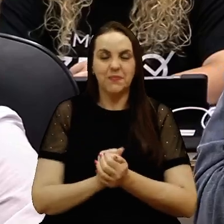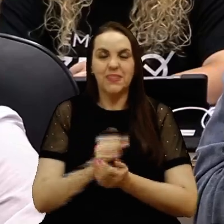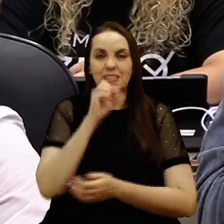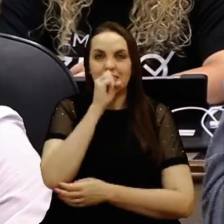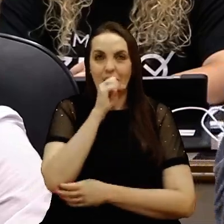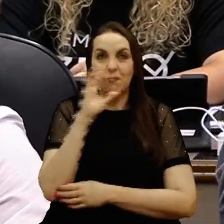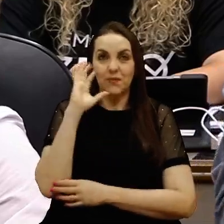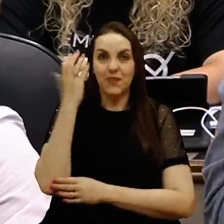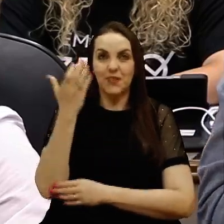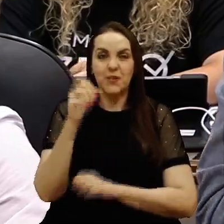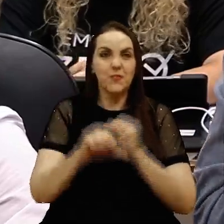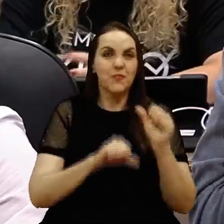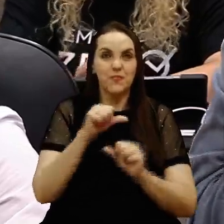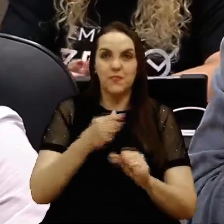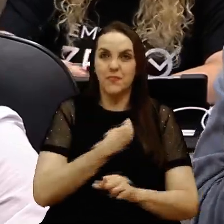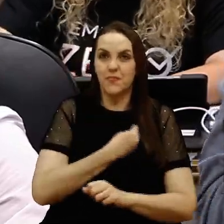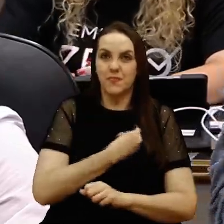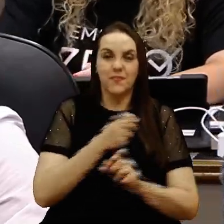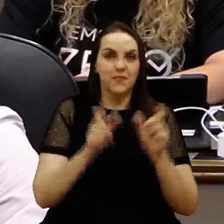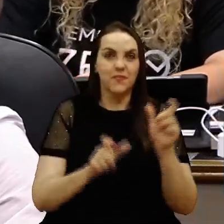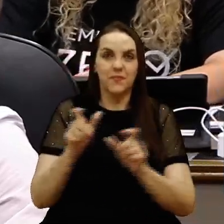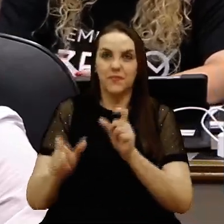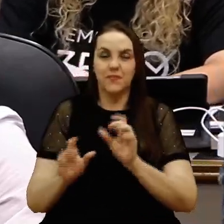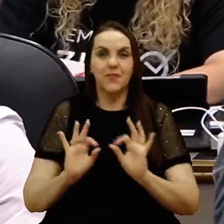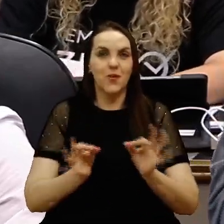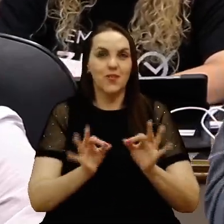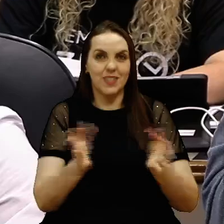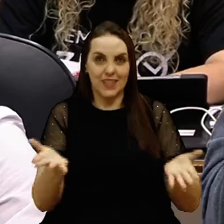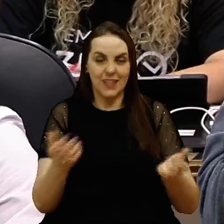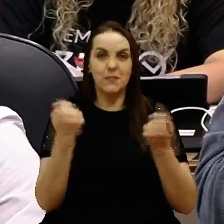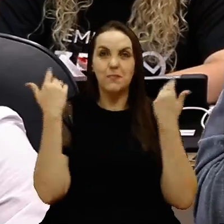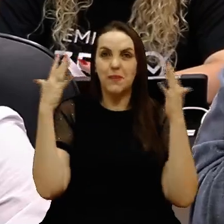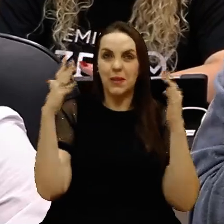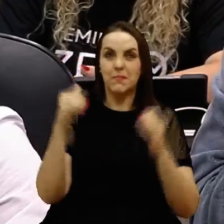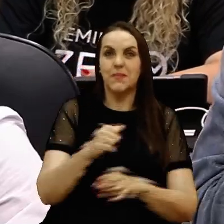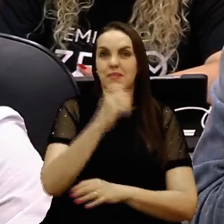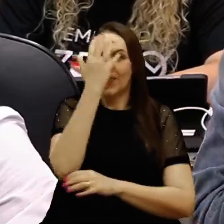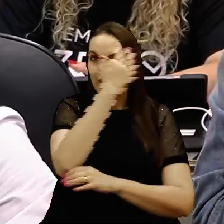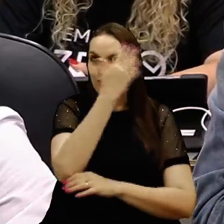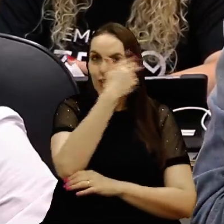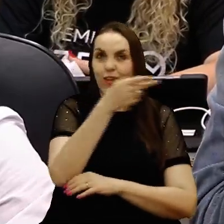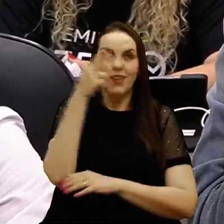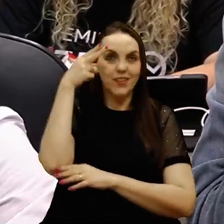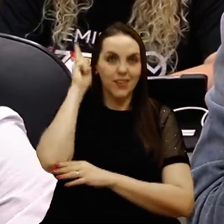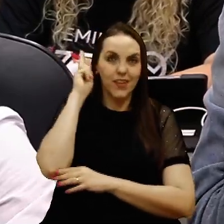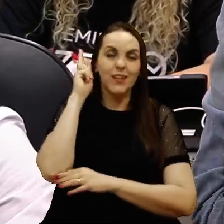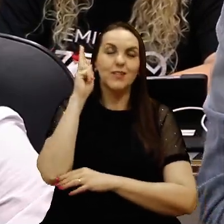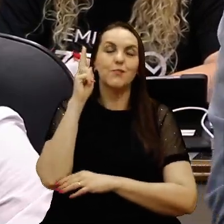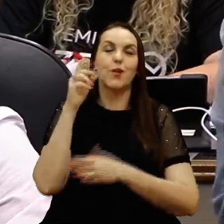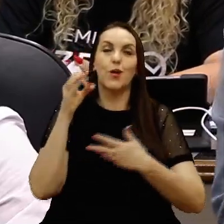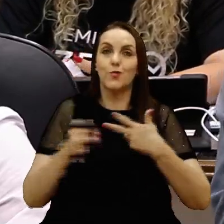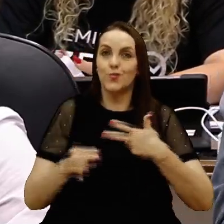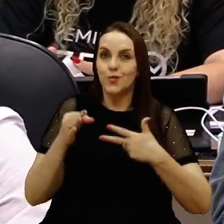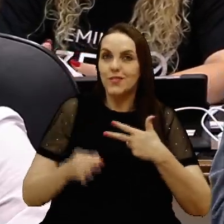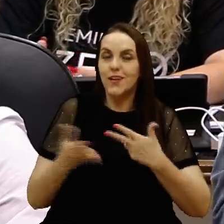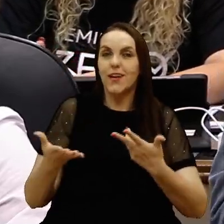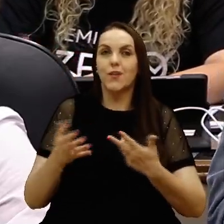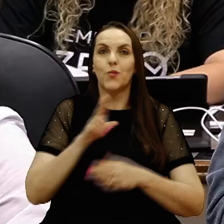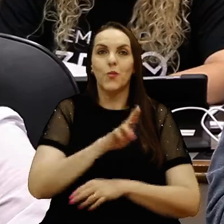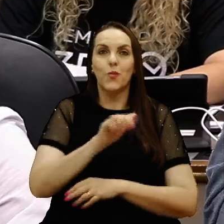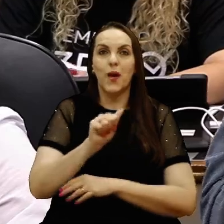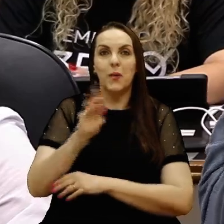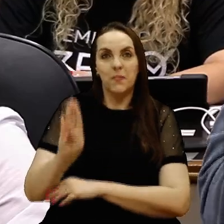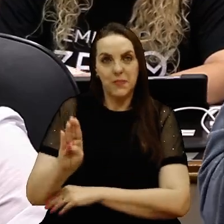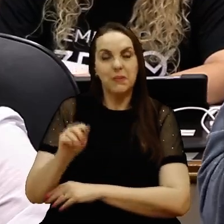ele muda a vida de muitas pessoas aí, com certeza. Então, parabéns ao prefeito Odiló, ao vice-Néspolo, ao Poder Judiciário, ao UAB, aqui em Caxias do Sul, então, pela